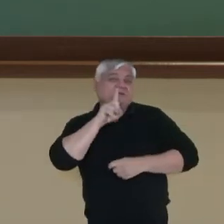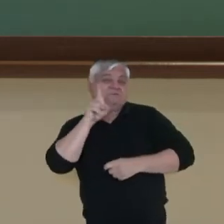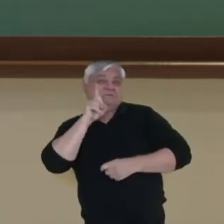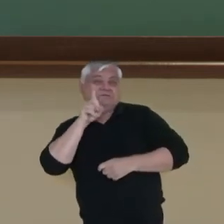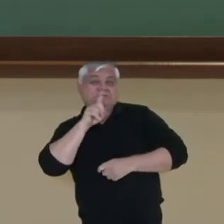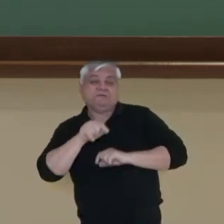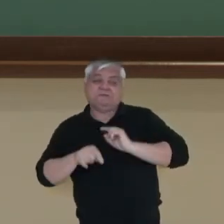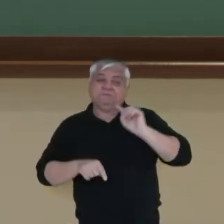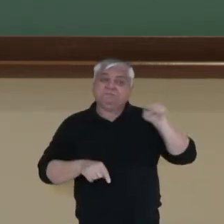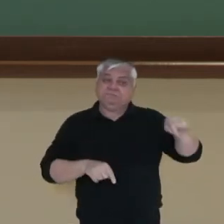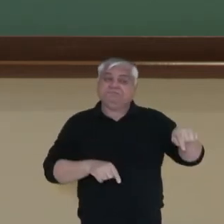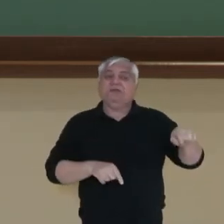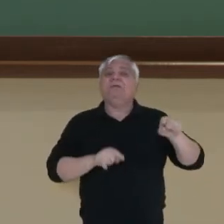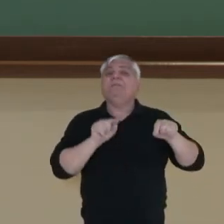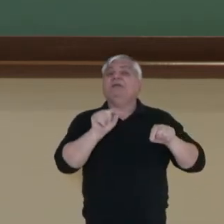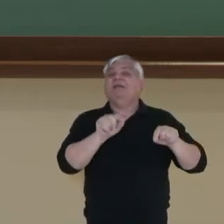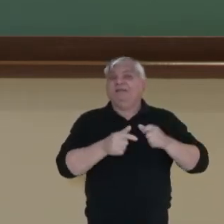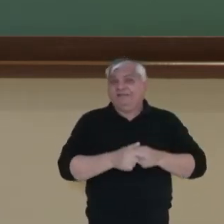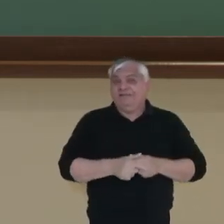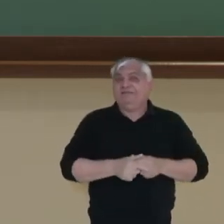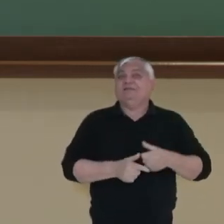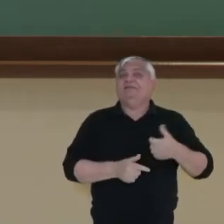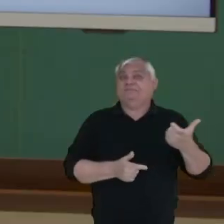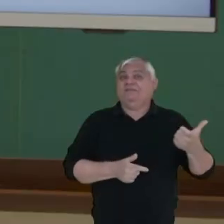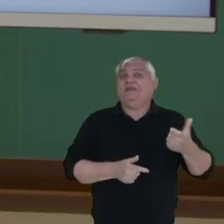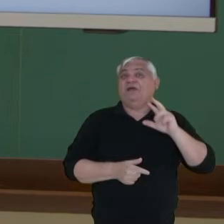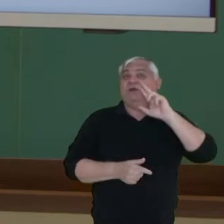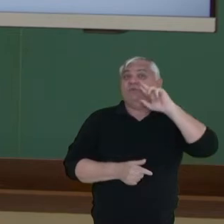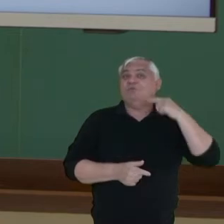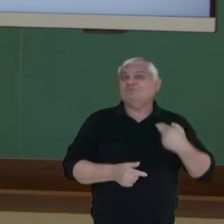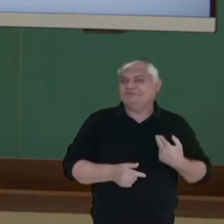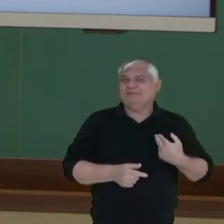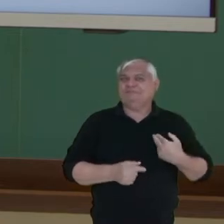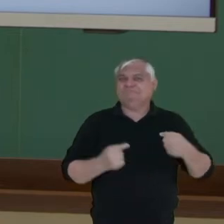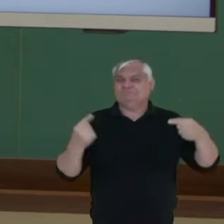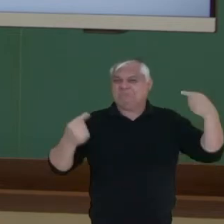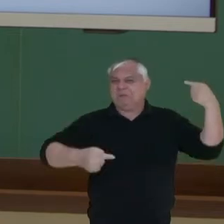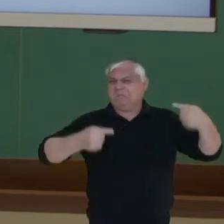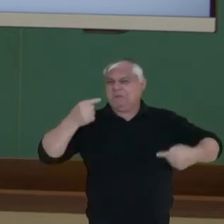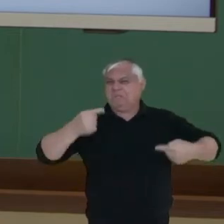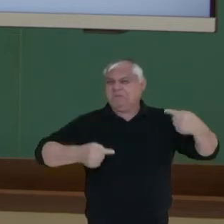Unidos e Paquistão era apoiado pela antiga União Soviética.